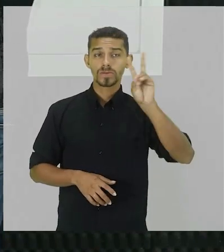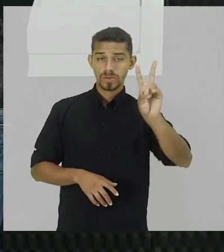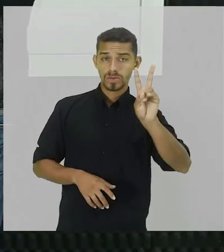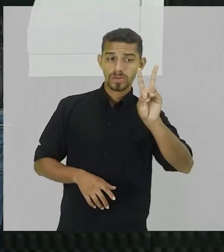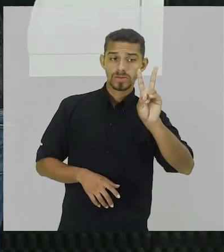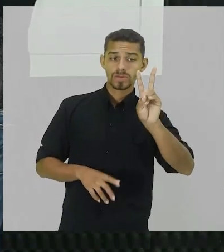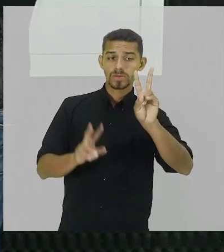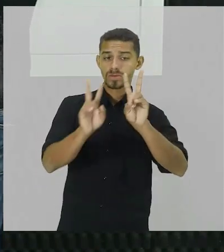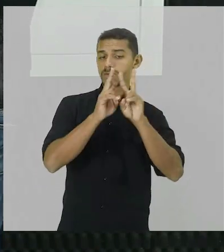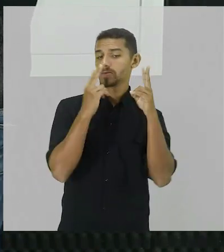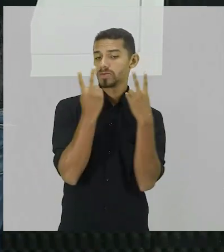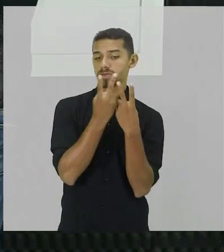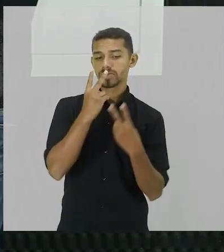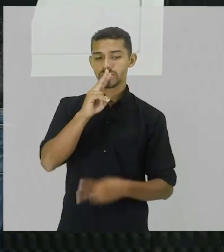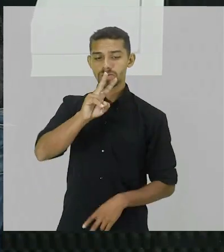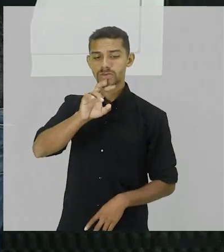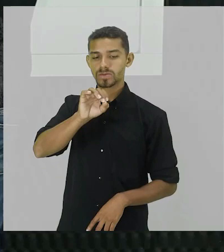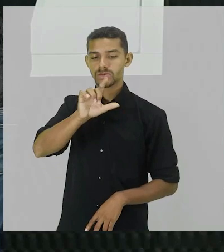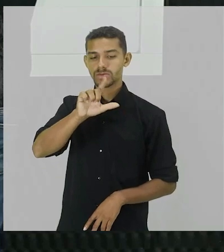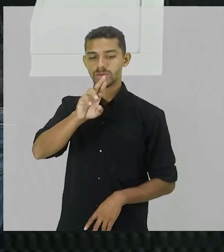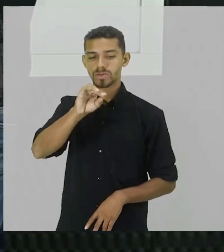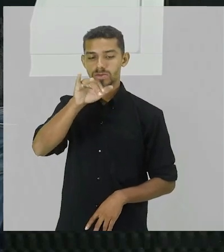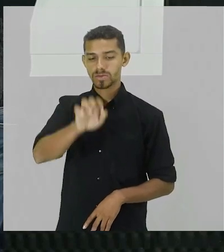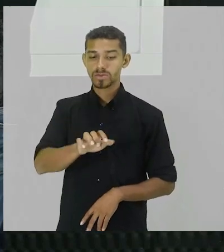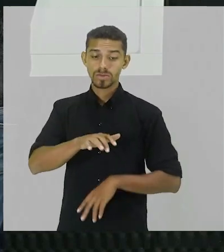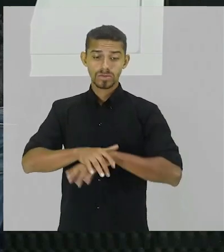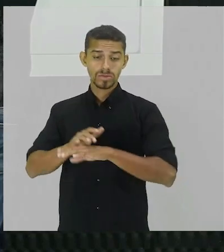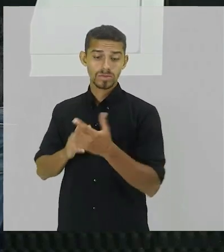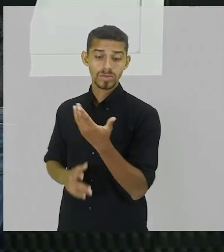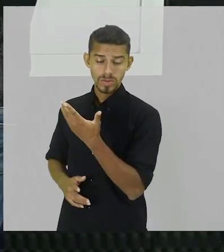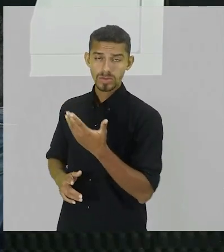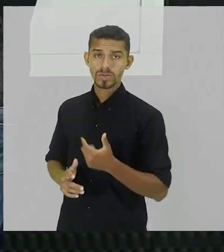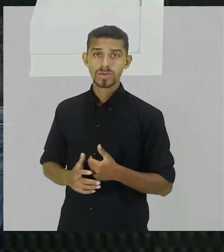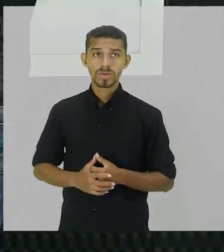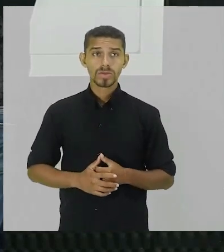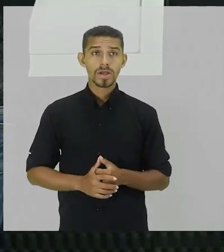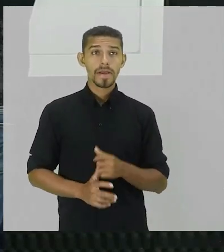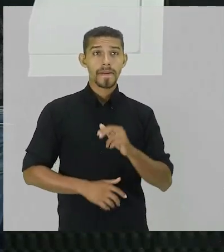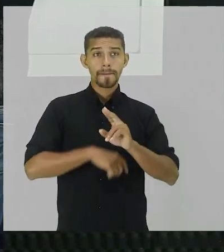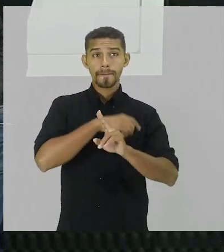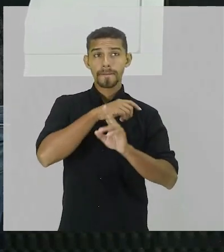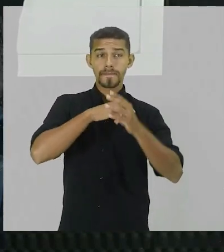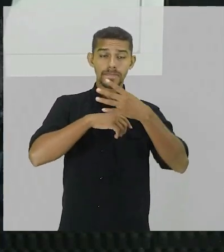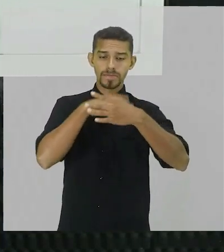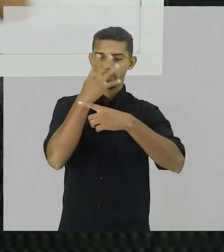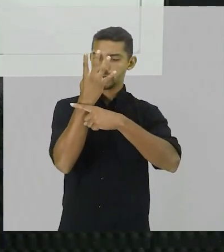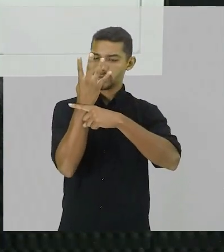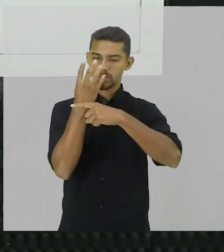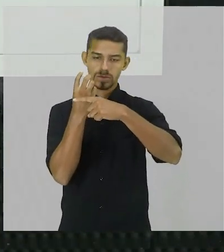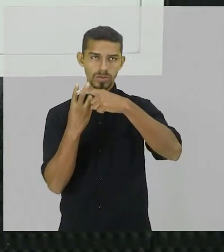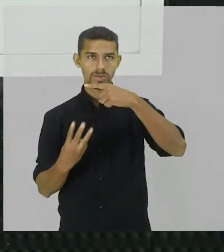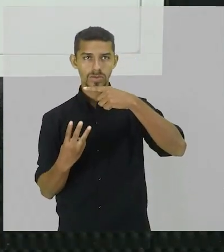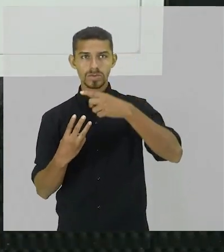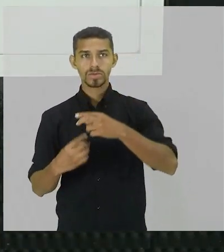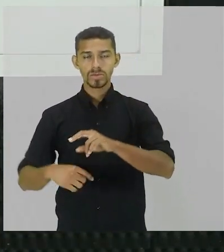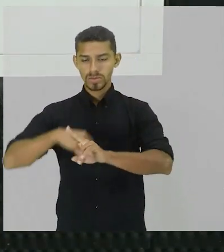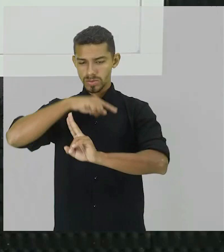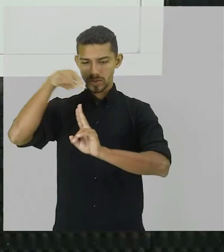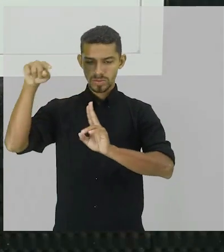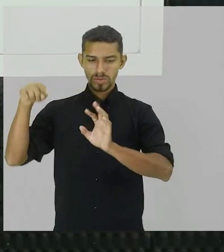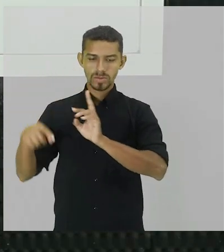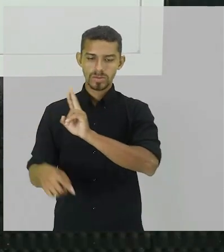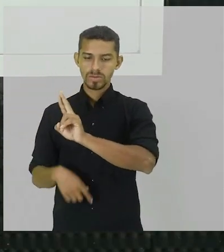de π vezes o raio elevado ao cubo, turminha. Olha